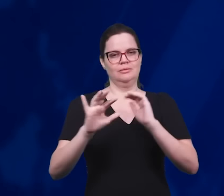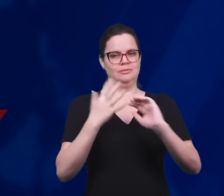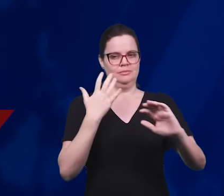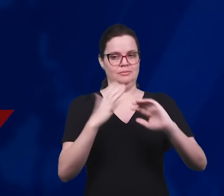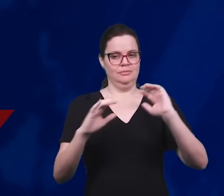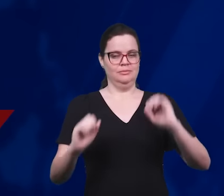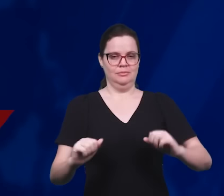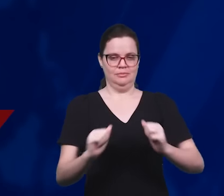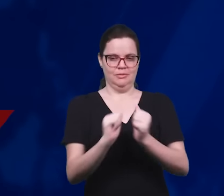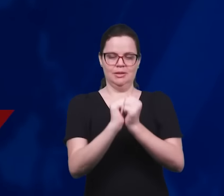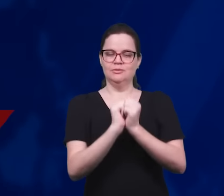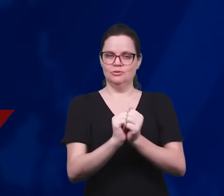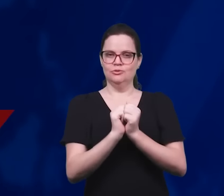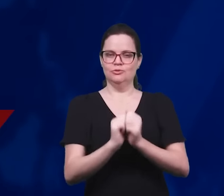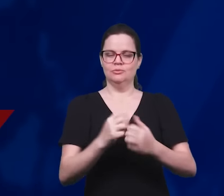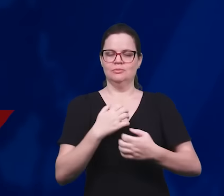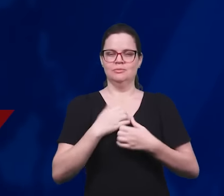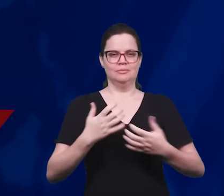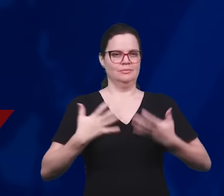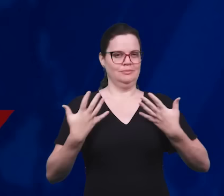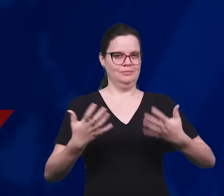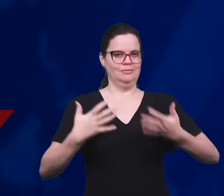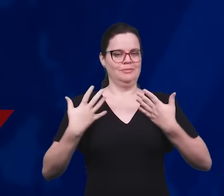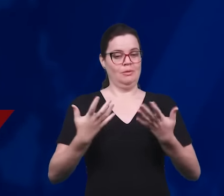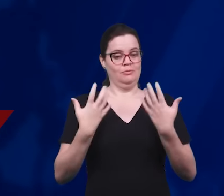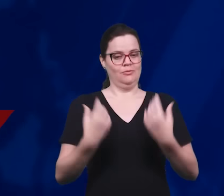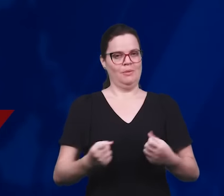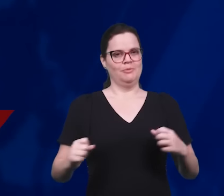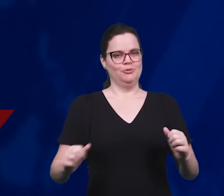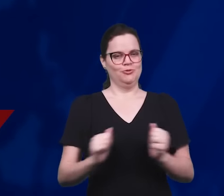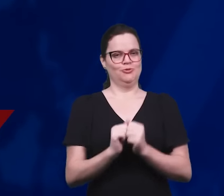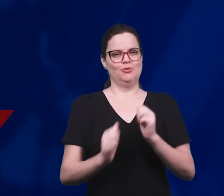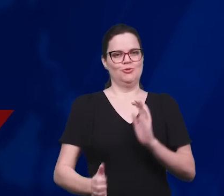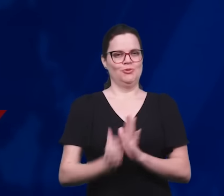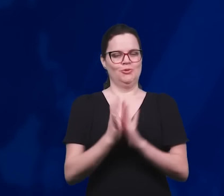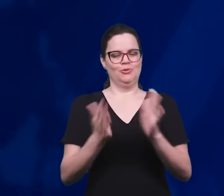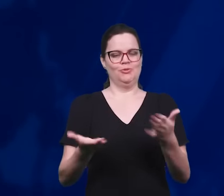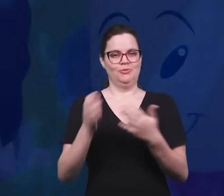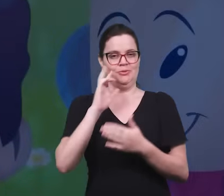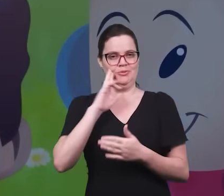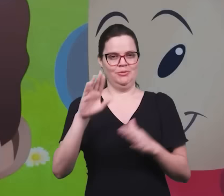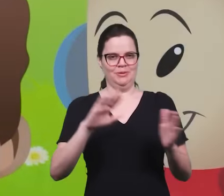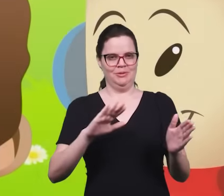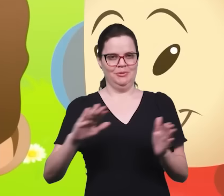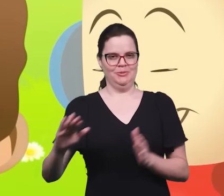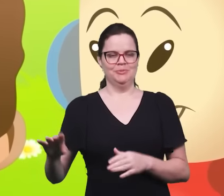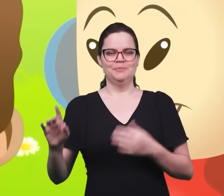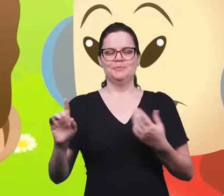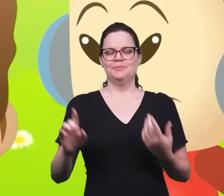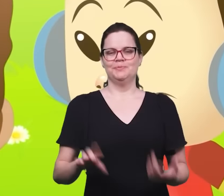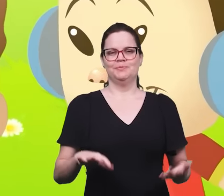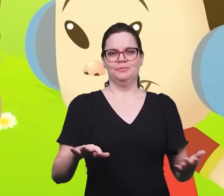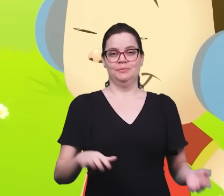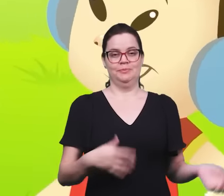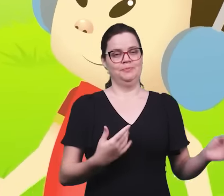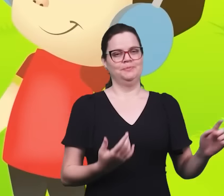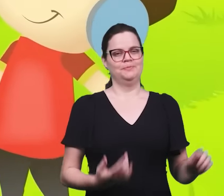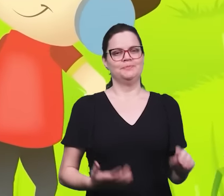e adolescentes, para que com bastante alegria possamos juntos louvar ao nome do Senhor.